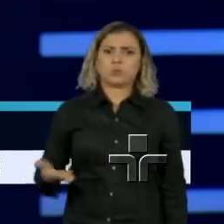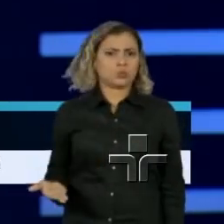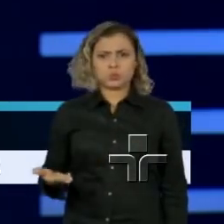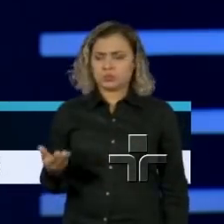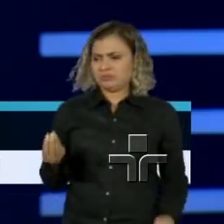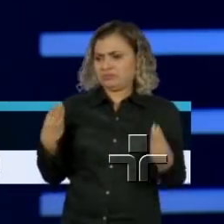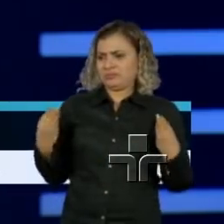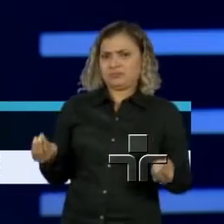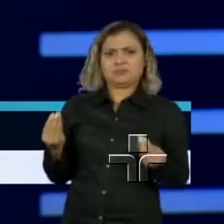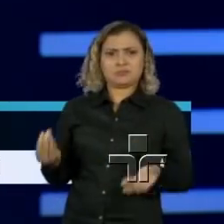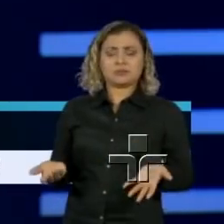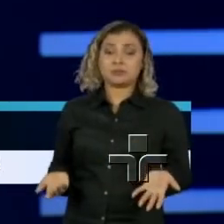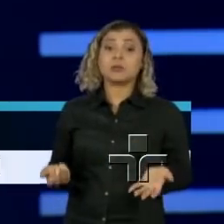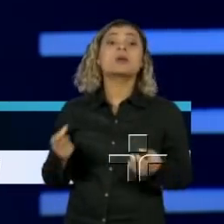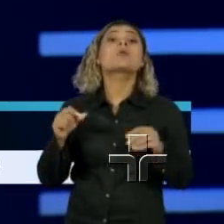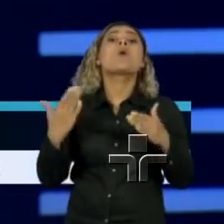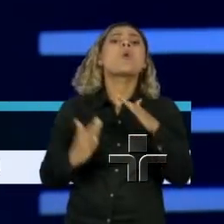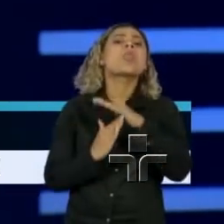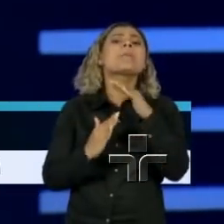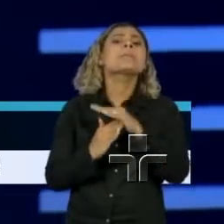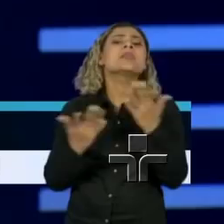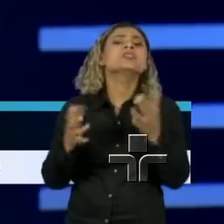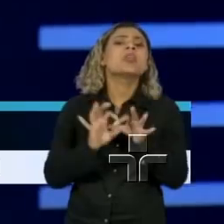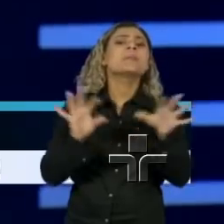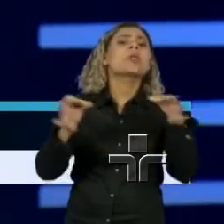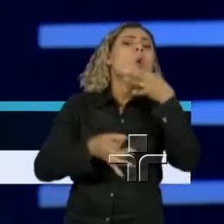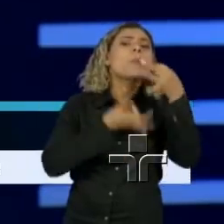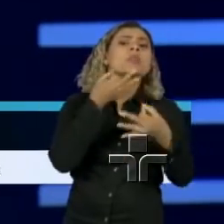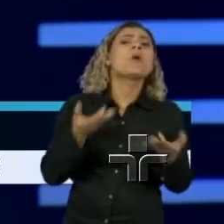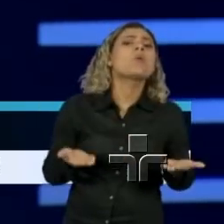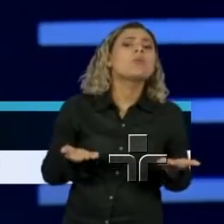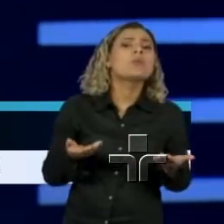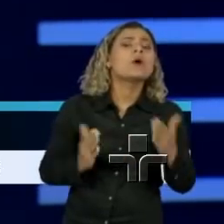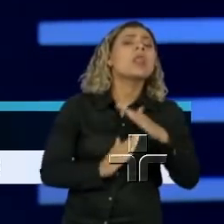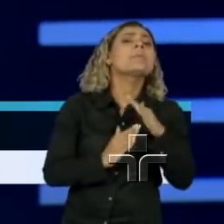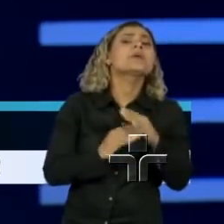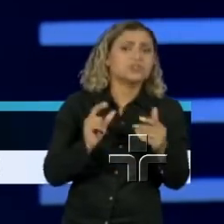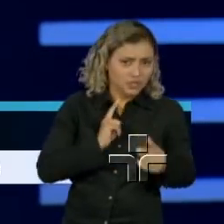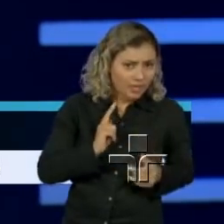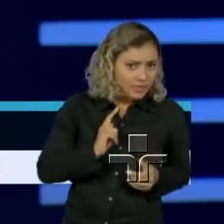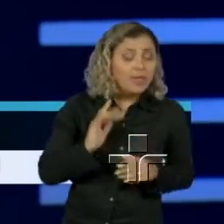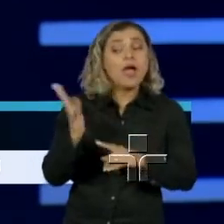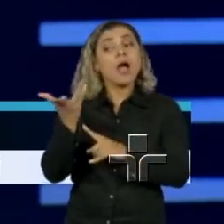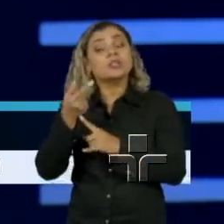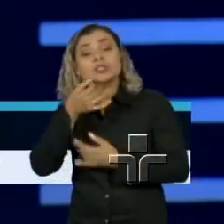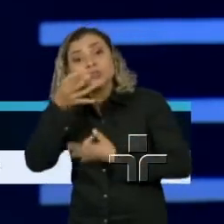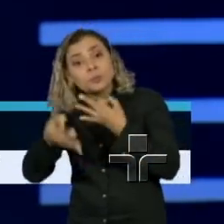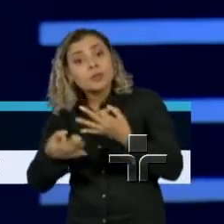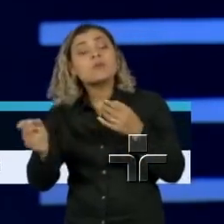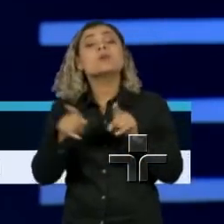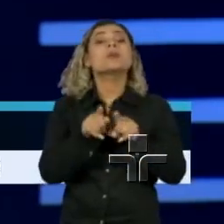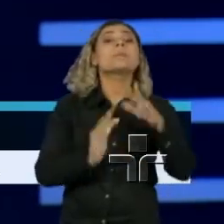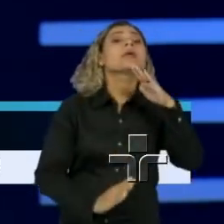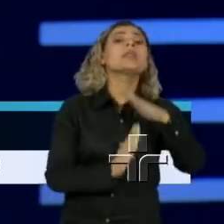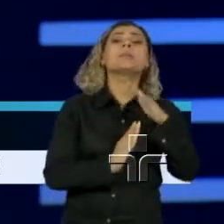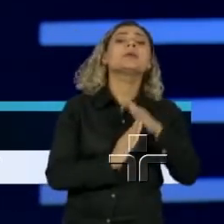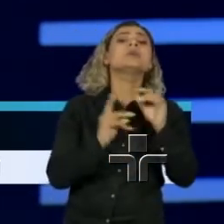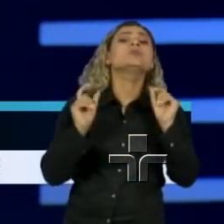questão complicada. Quais são os limites da liberdade de expressão, da liberdade artística, e quais são os